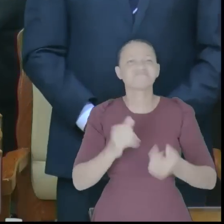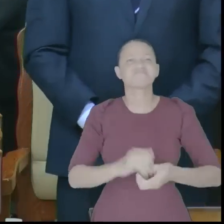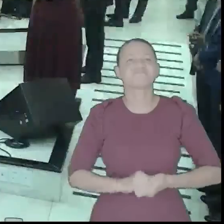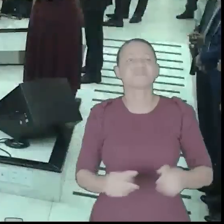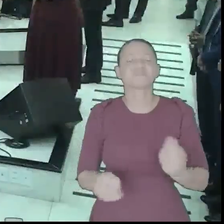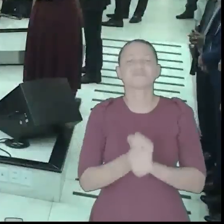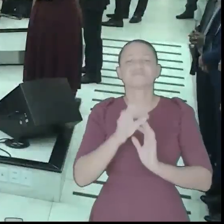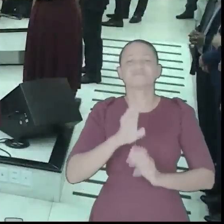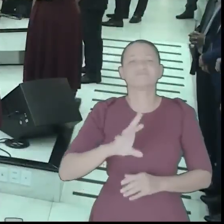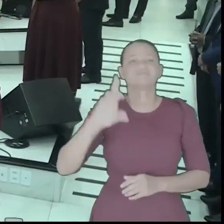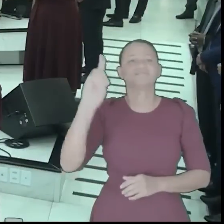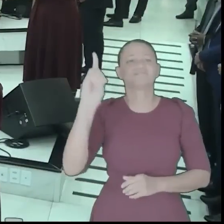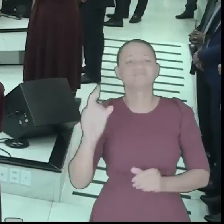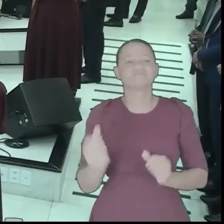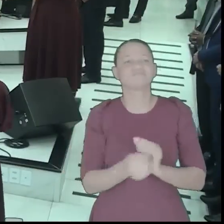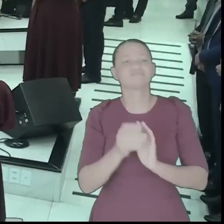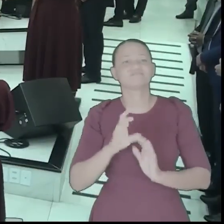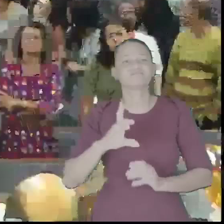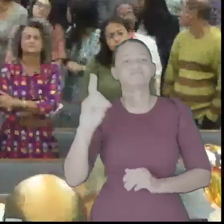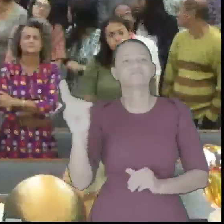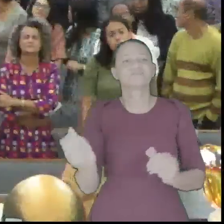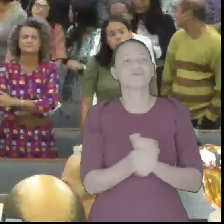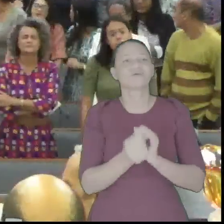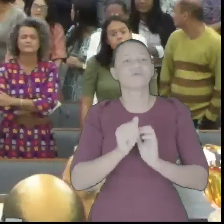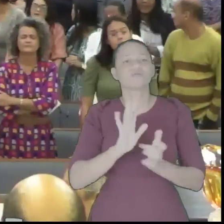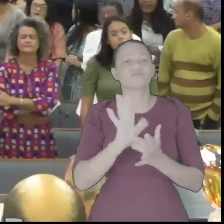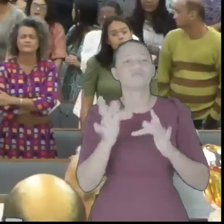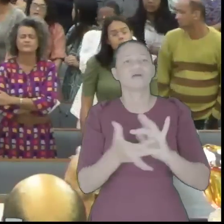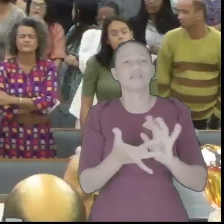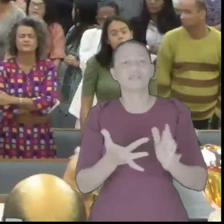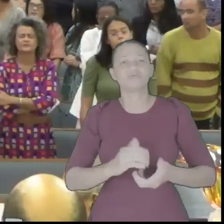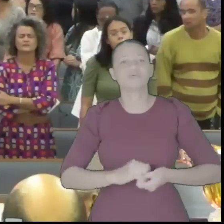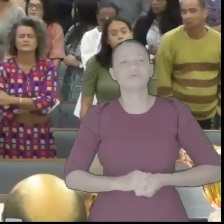glória a Deus. Oh glória a Jesus.